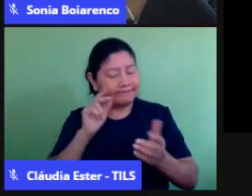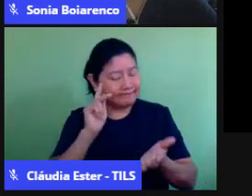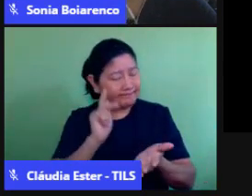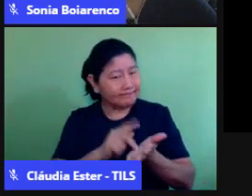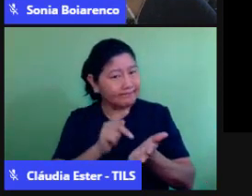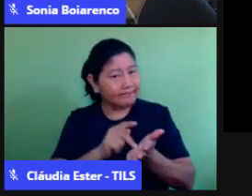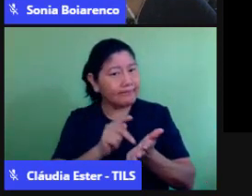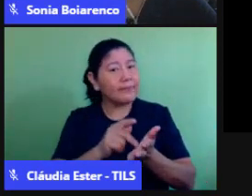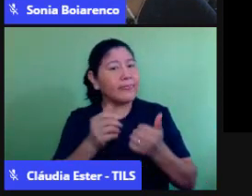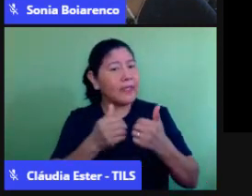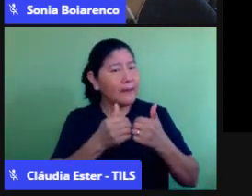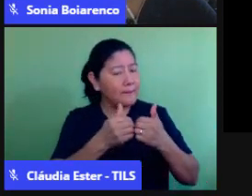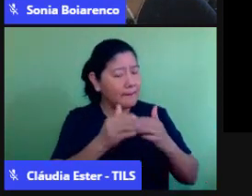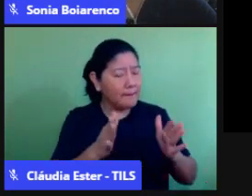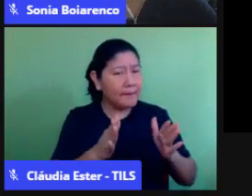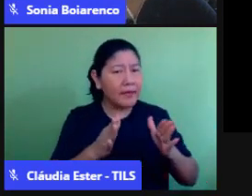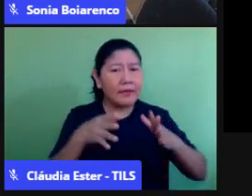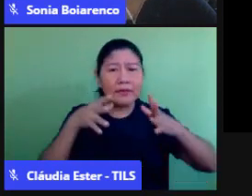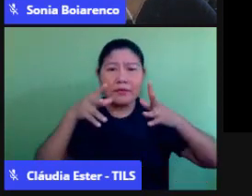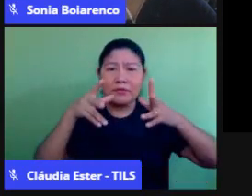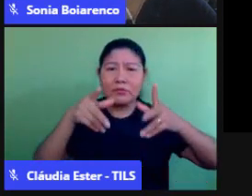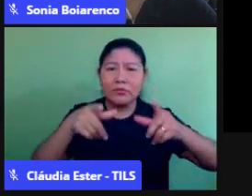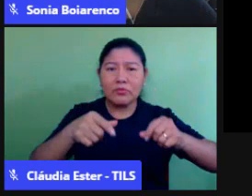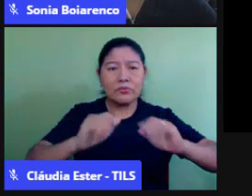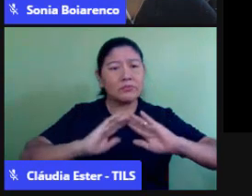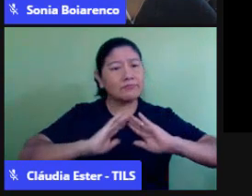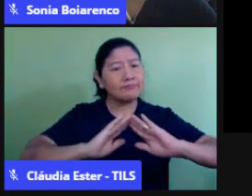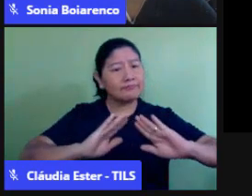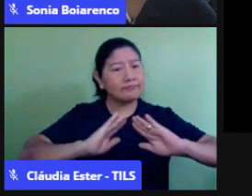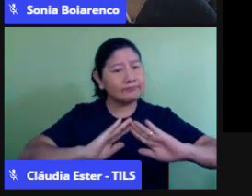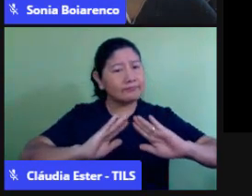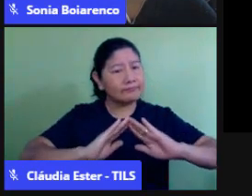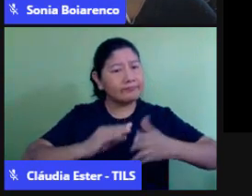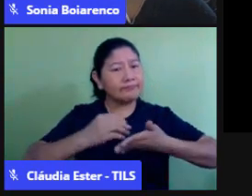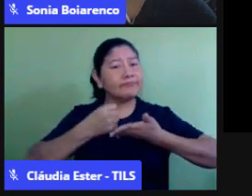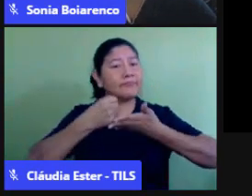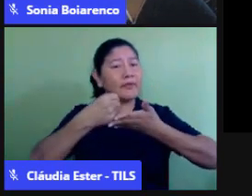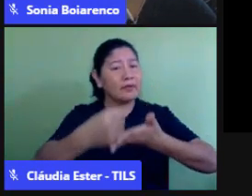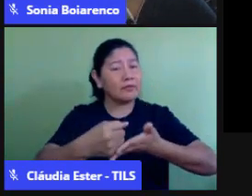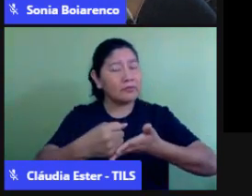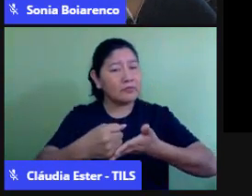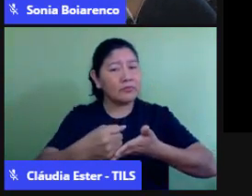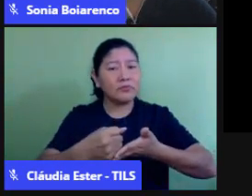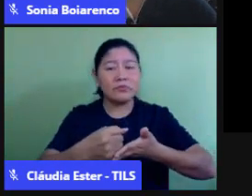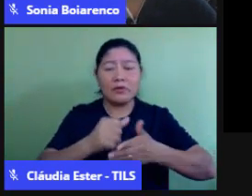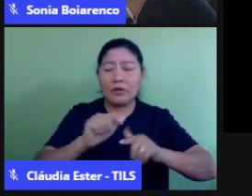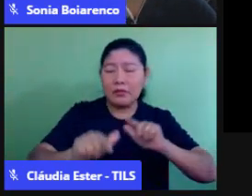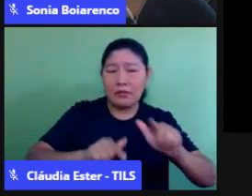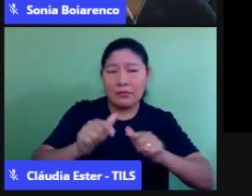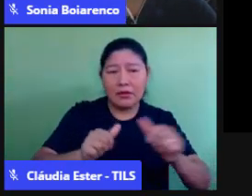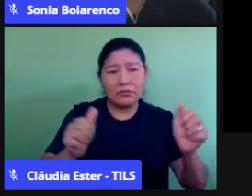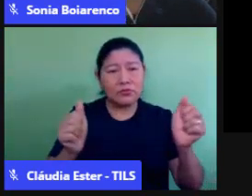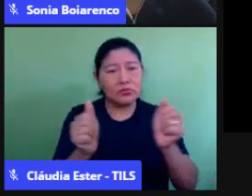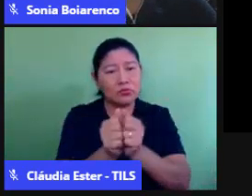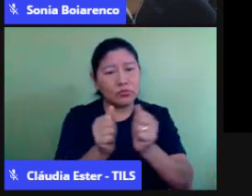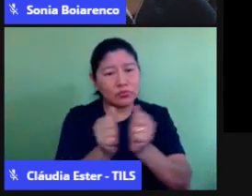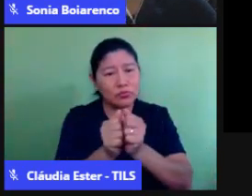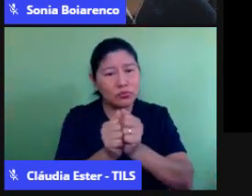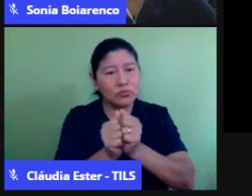abertos a colaborações, né, a todo momento, para que as práticas pedagógicas elas tenham